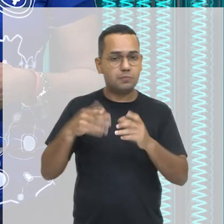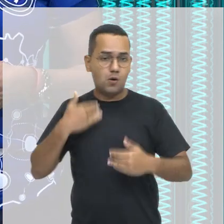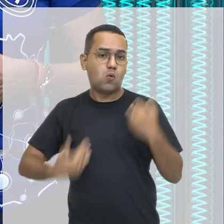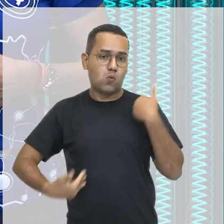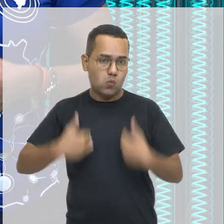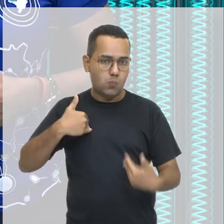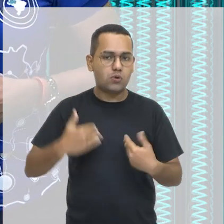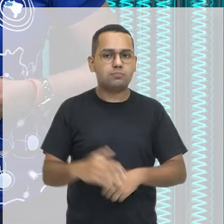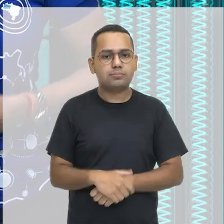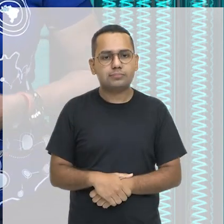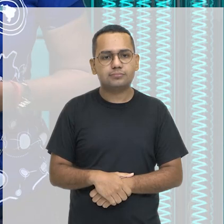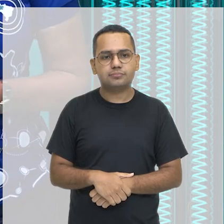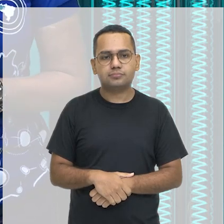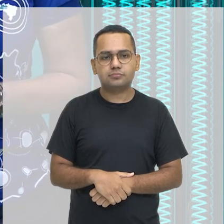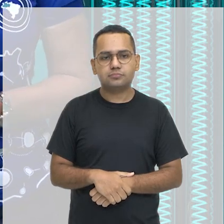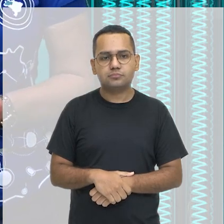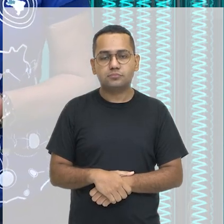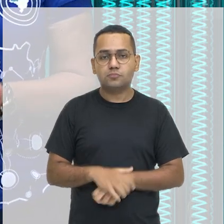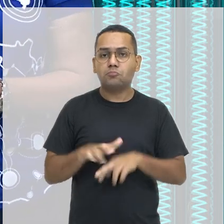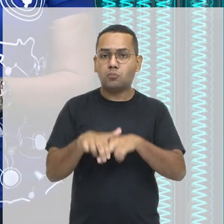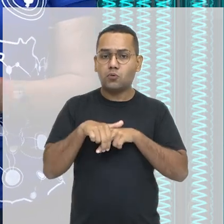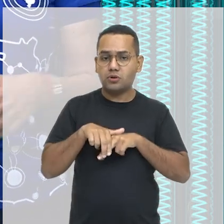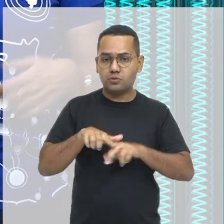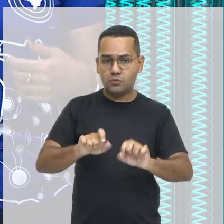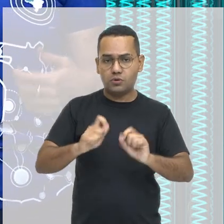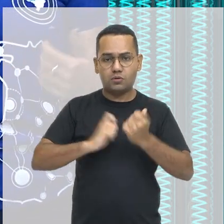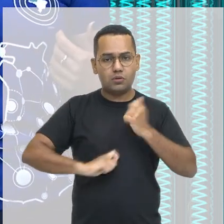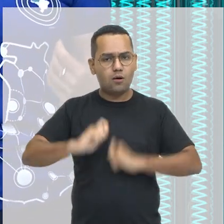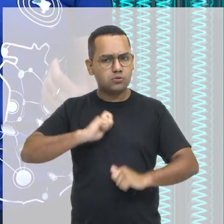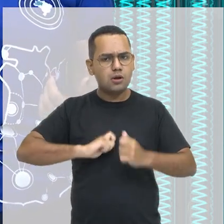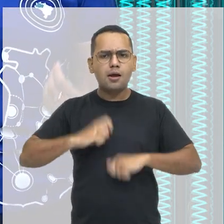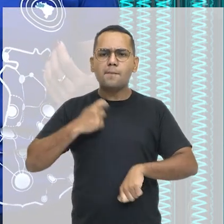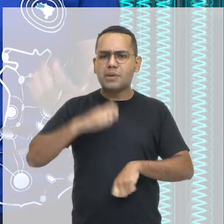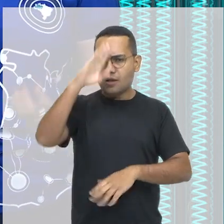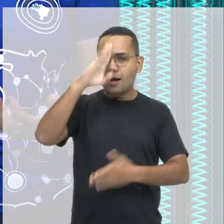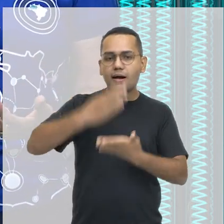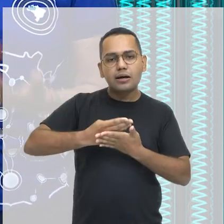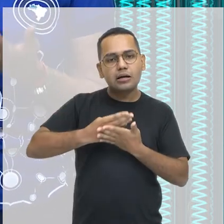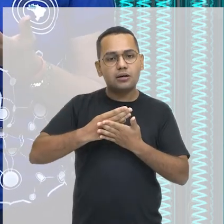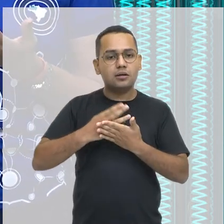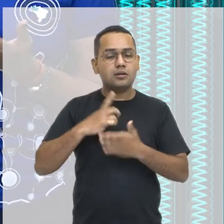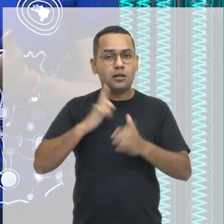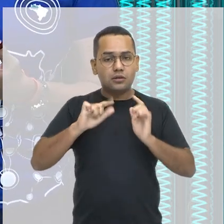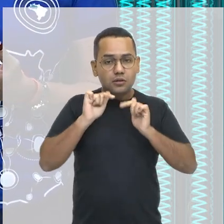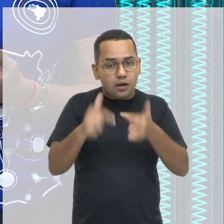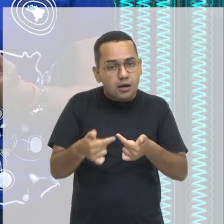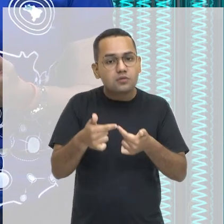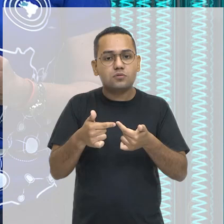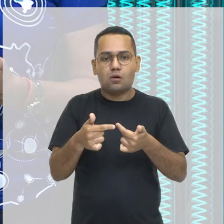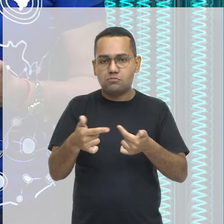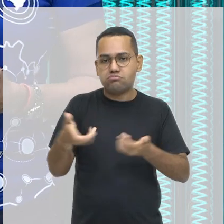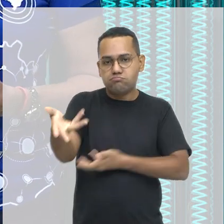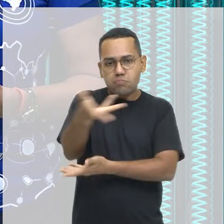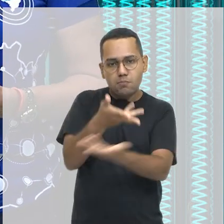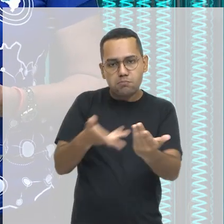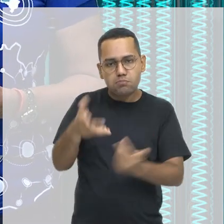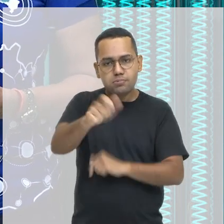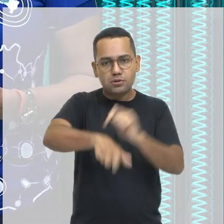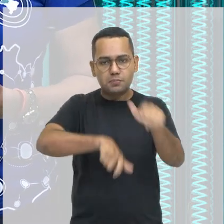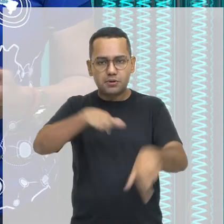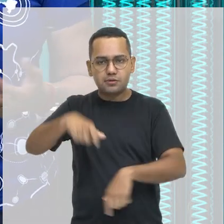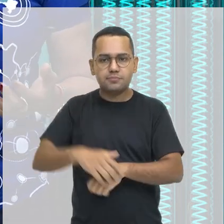corporal, pois os atores precisam confiar em sua intuição e nas reações dos colegas. Jogos